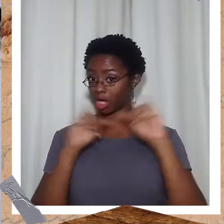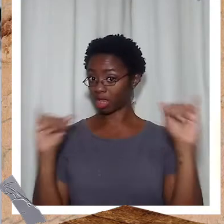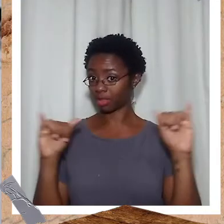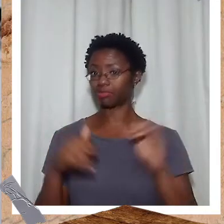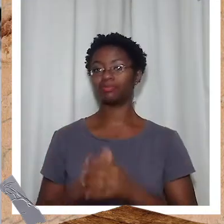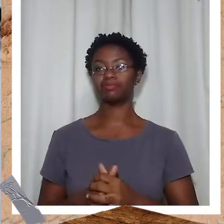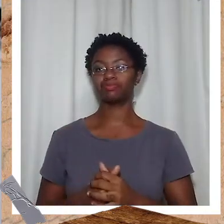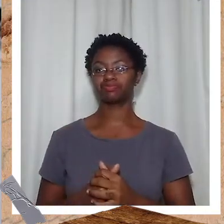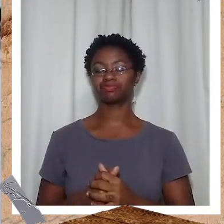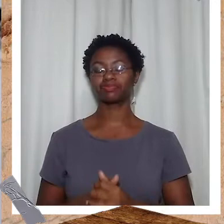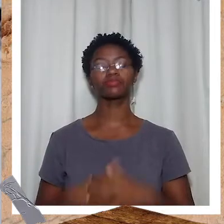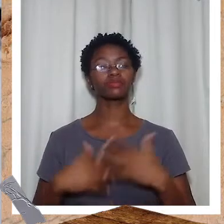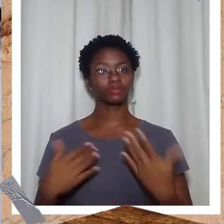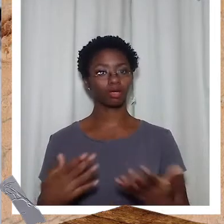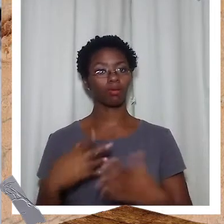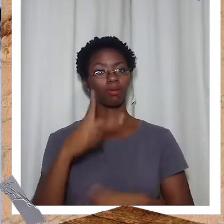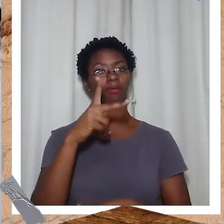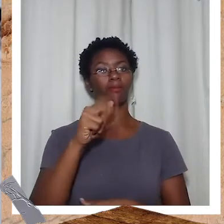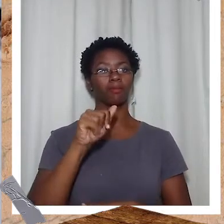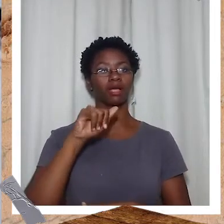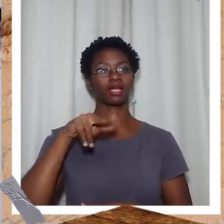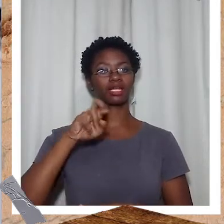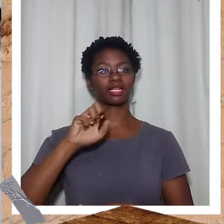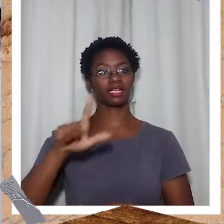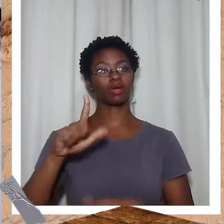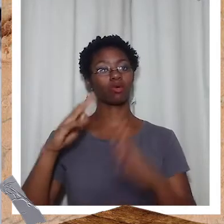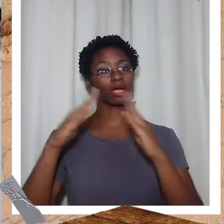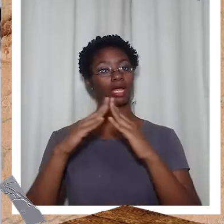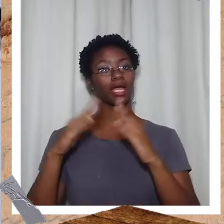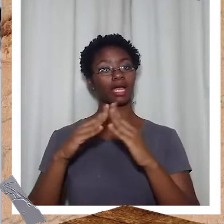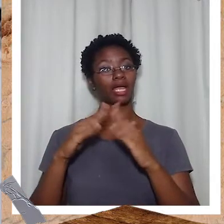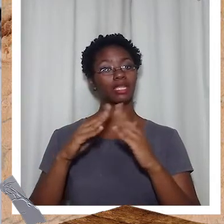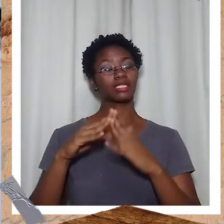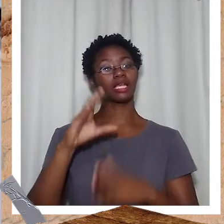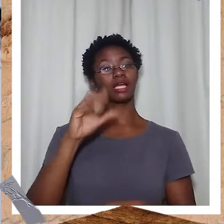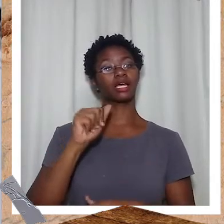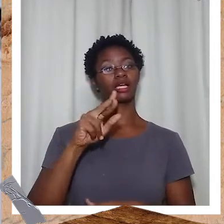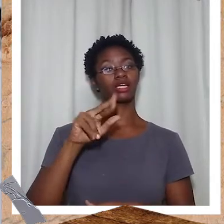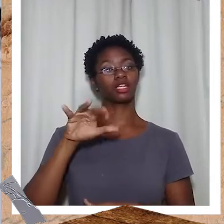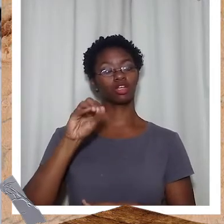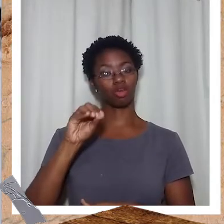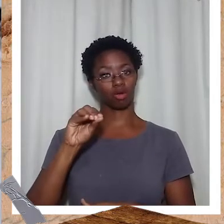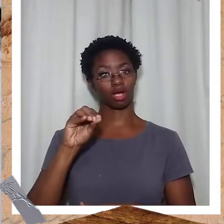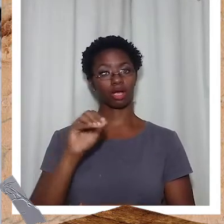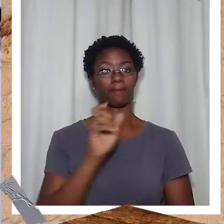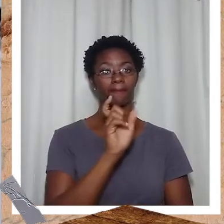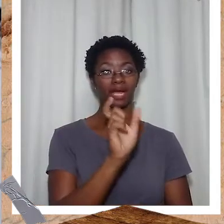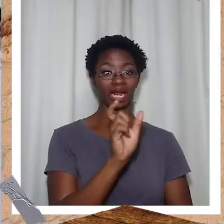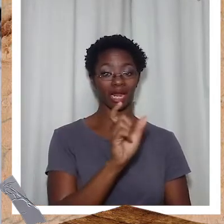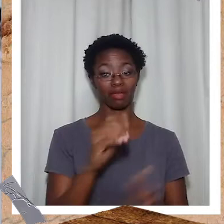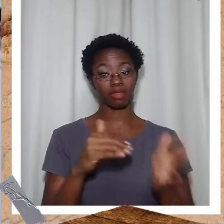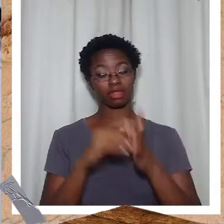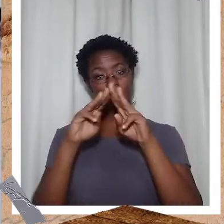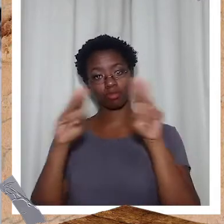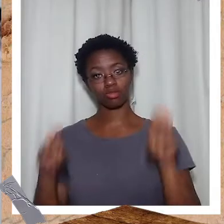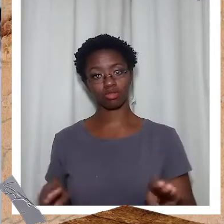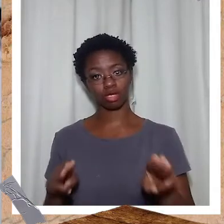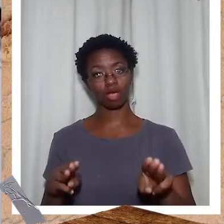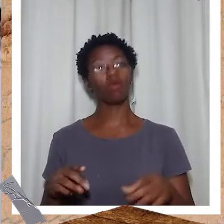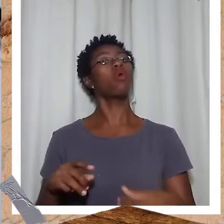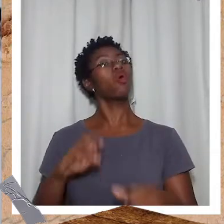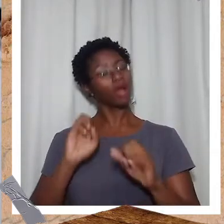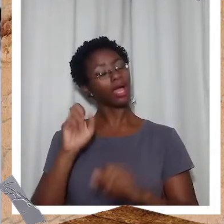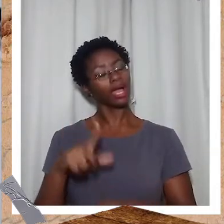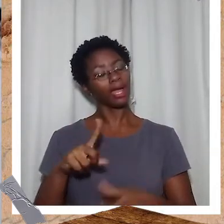O painel Casa Carioca Carolina, da Palavra ao Museu, é uma parceria com a Escola do Olhar do